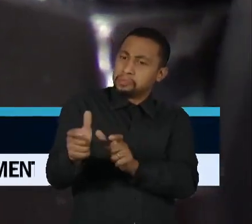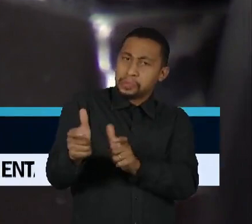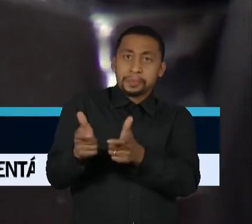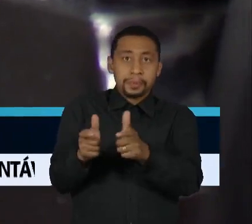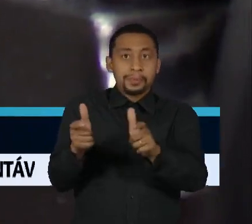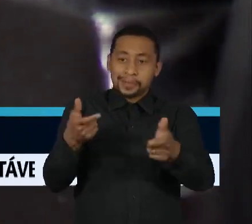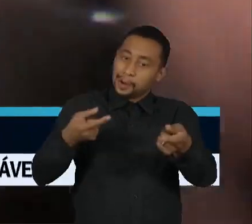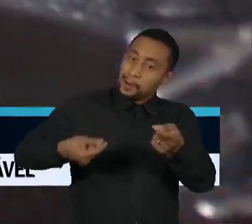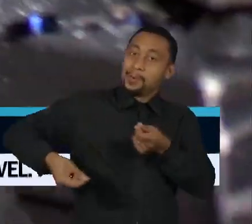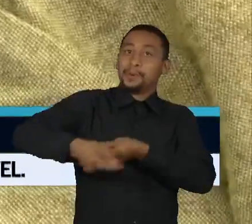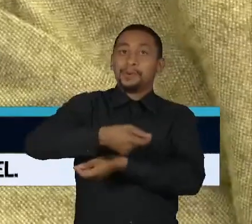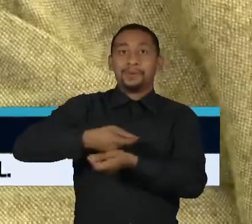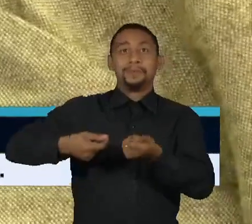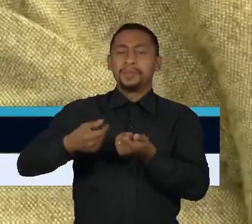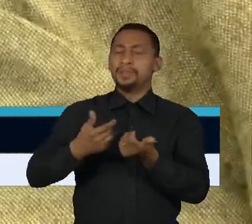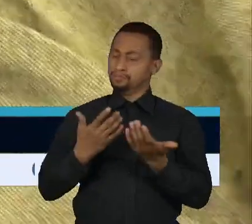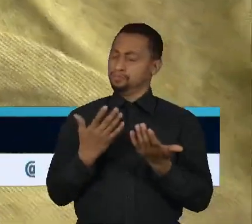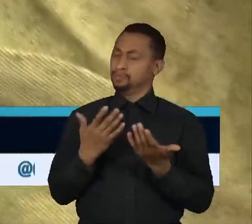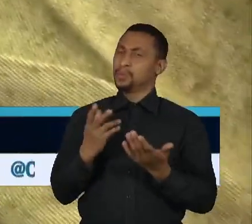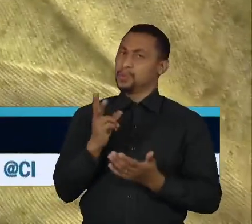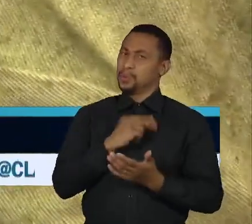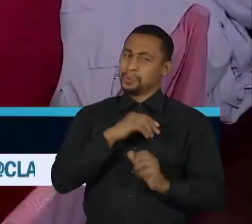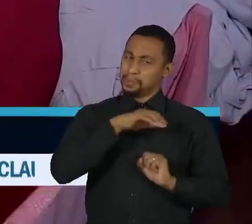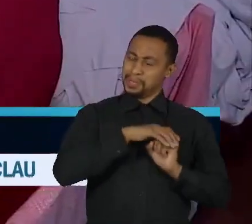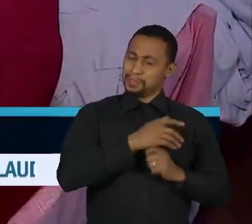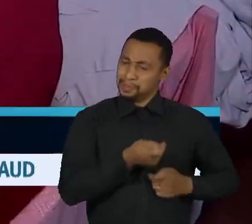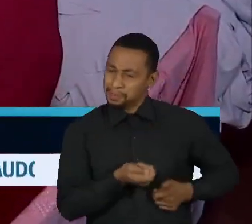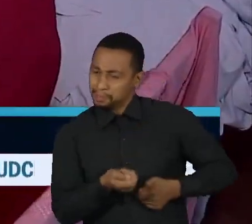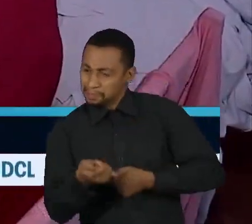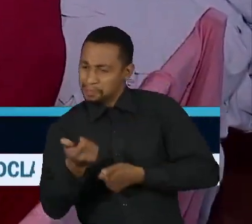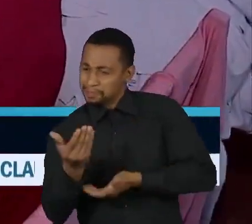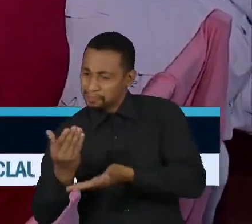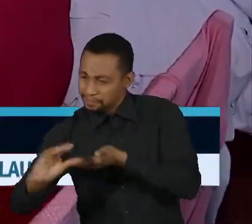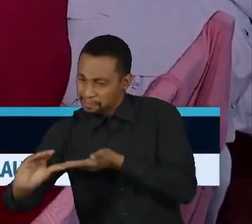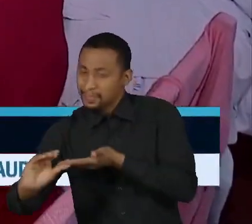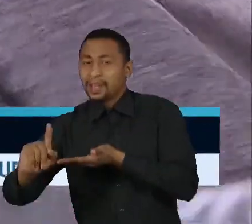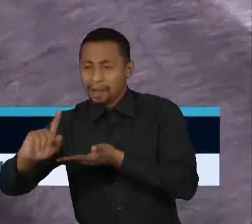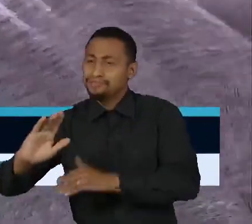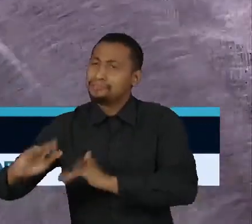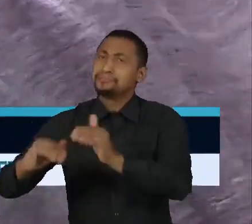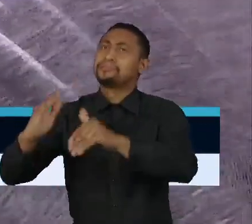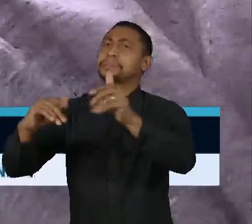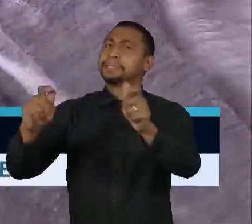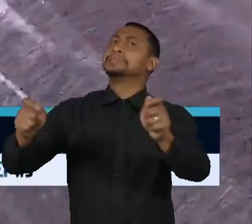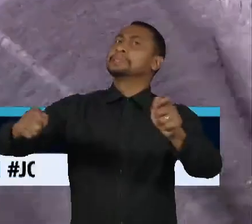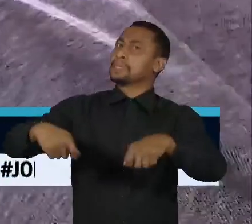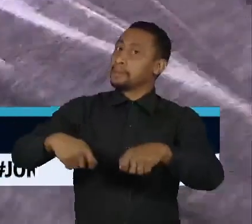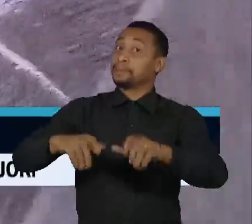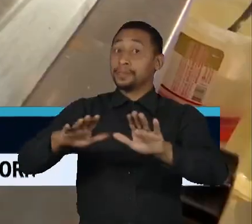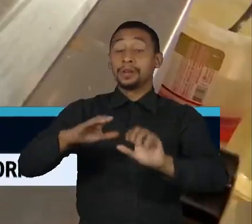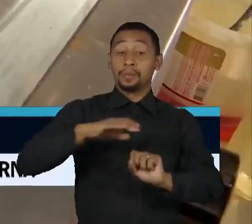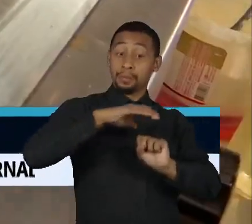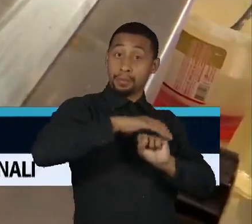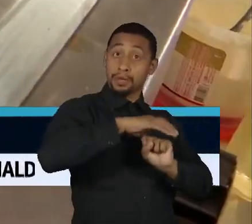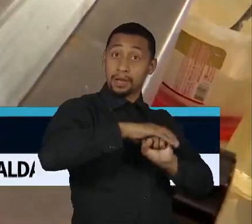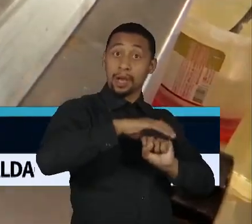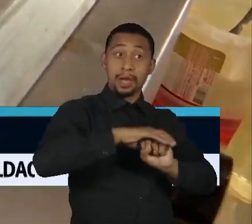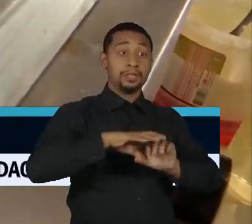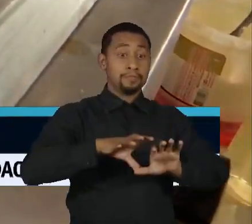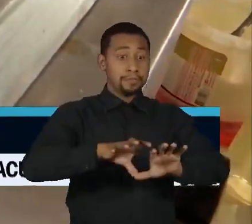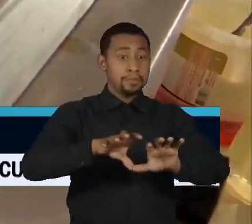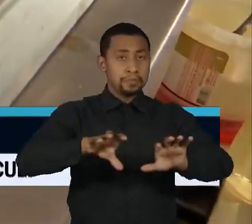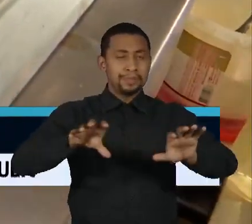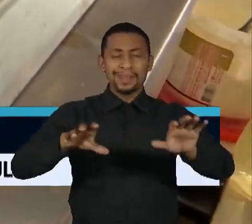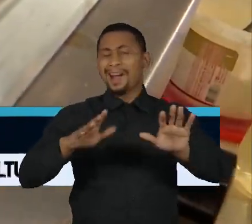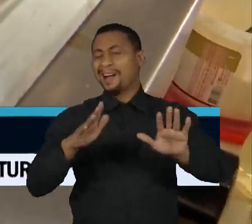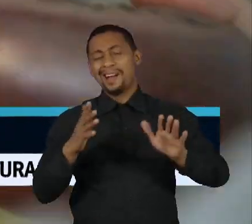que sugere existir uma relação de causa e efeito. De acordo com o estudo, o argumento de que o BNDES não afeta o